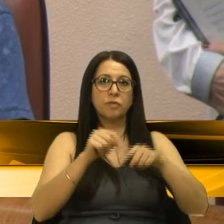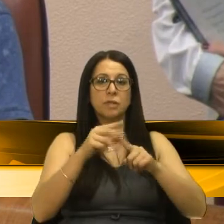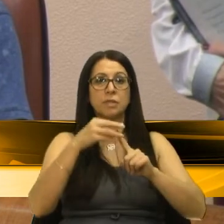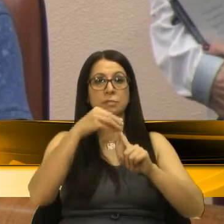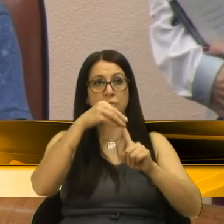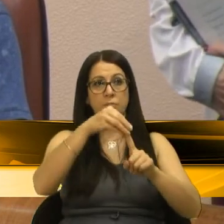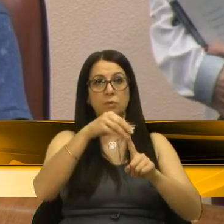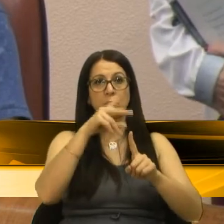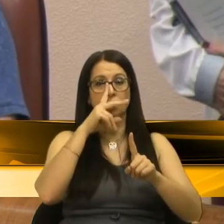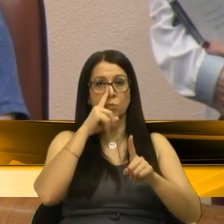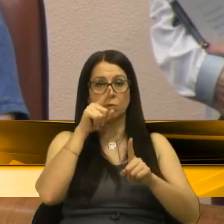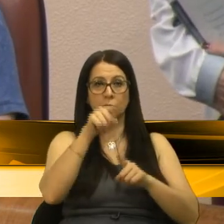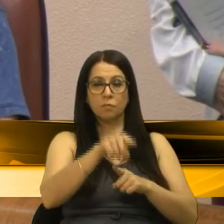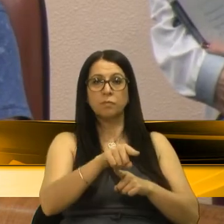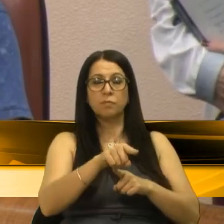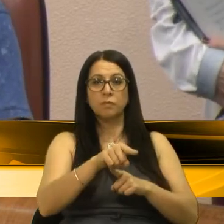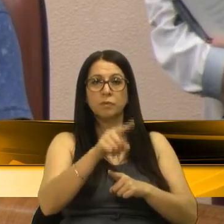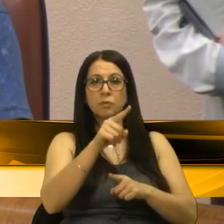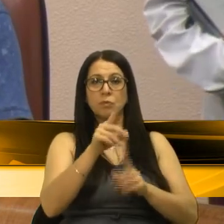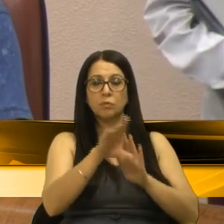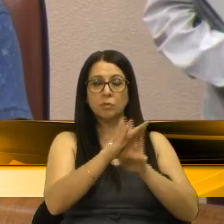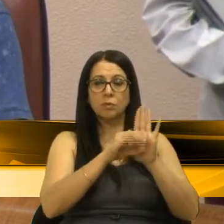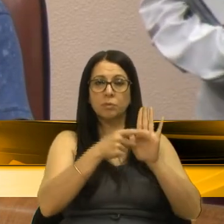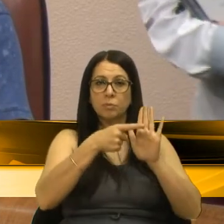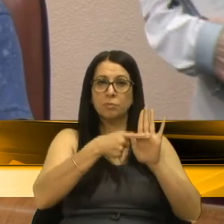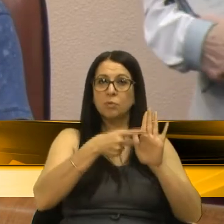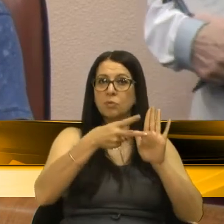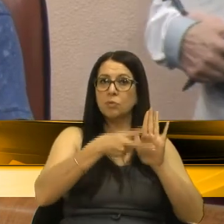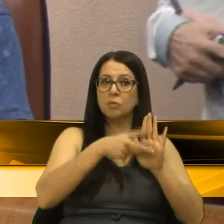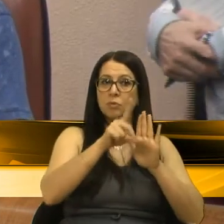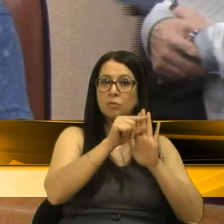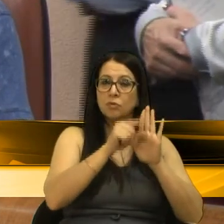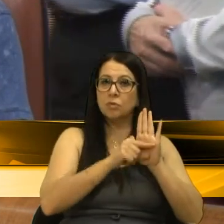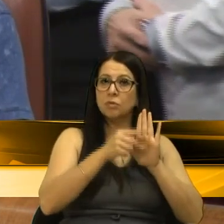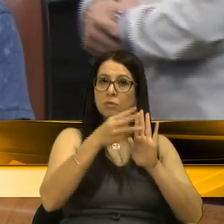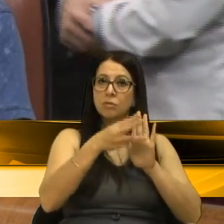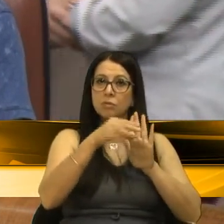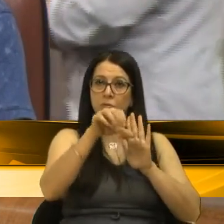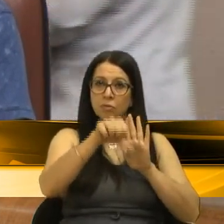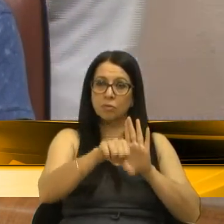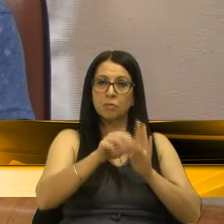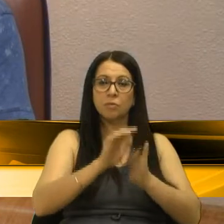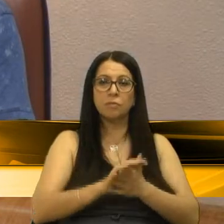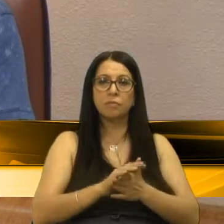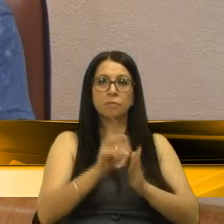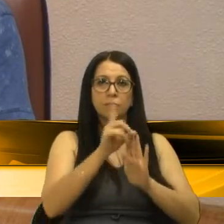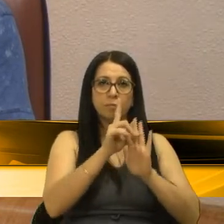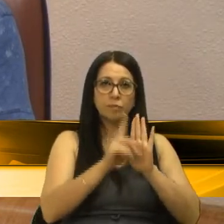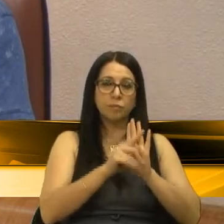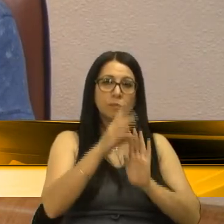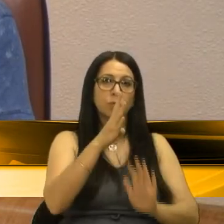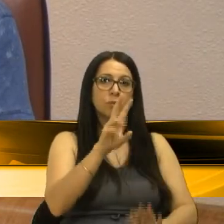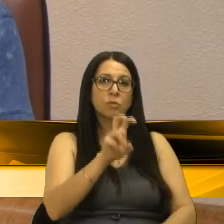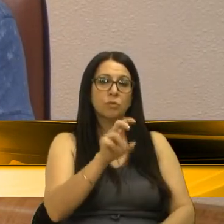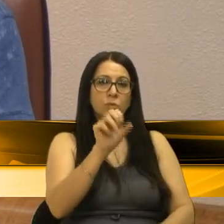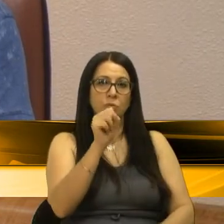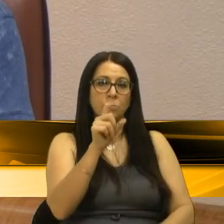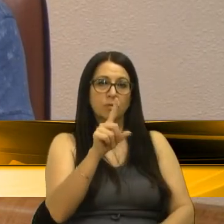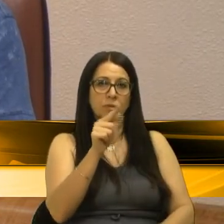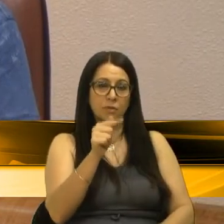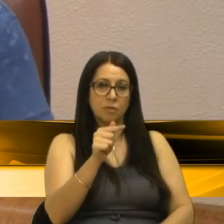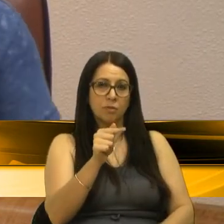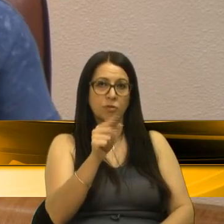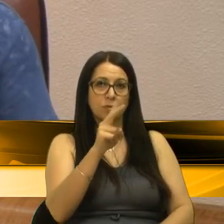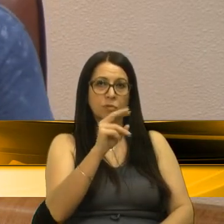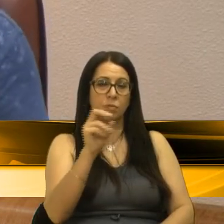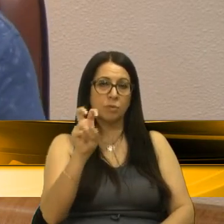conforme previsto nos incisos 1º e 2º do artigo 39º do decreto número 45.817 de